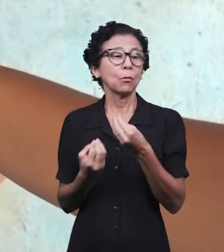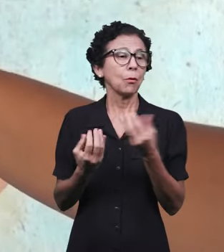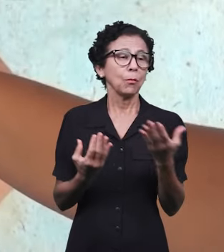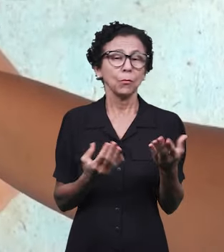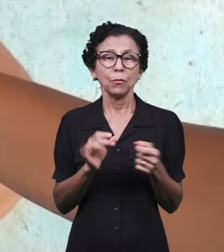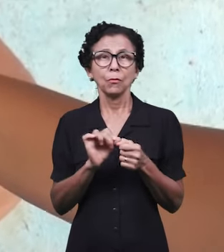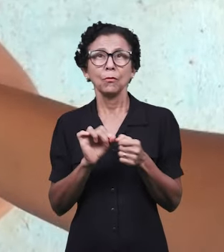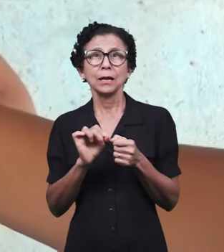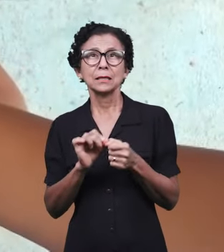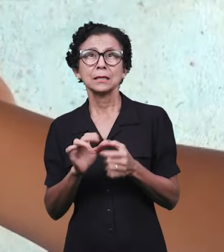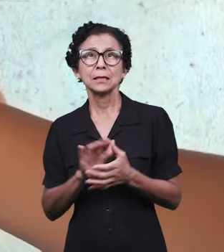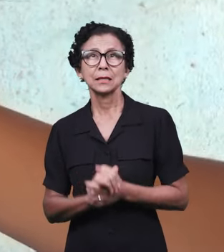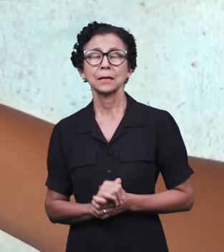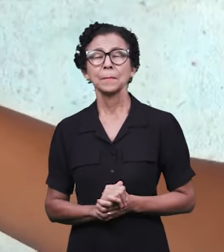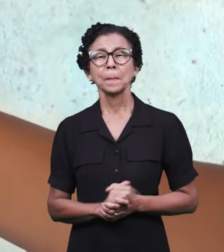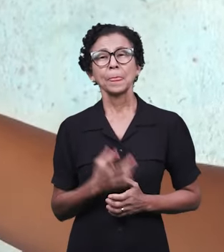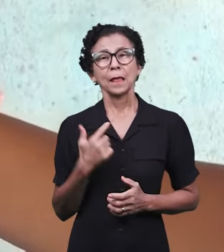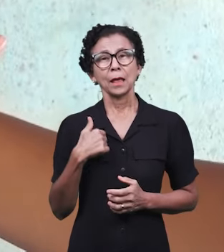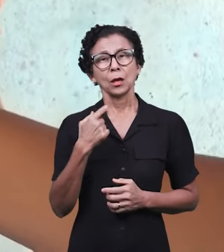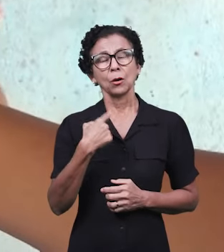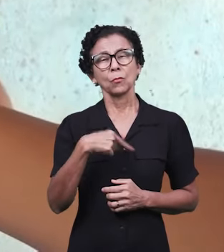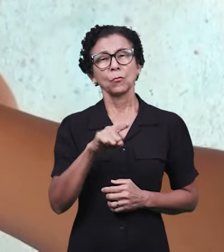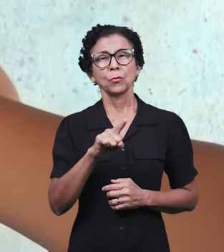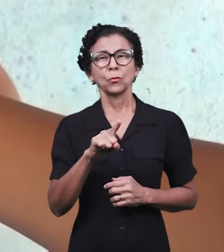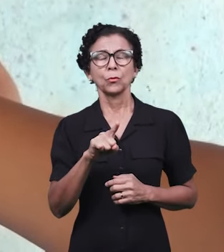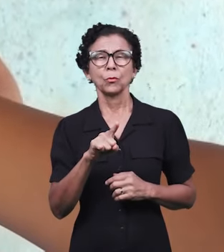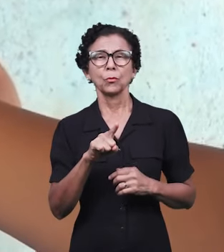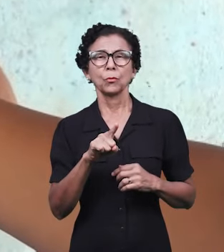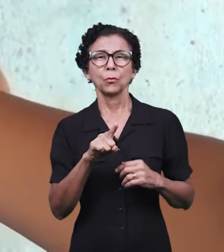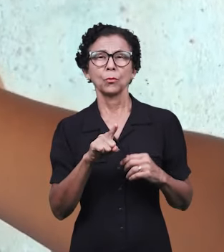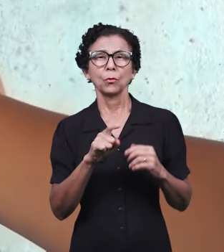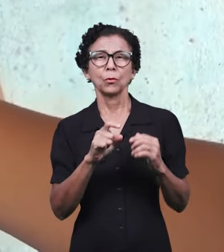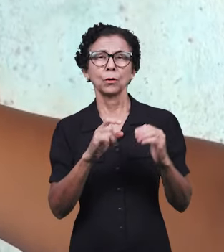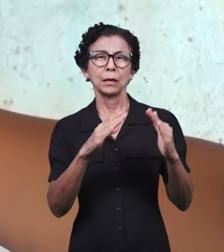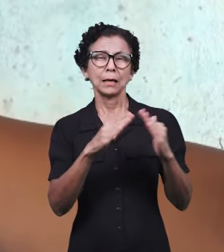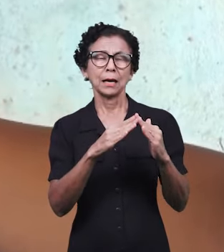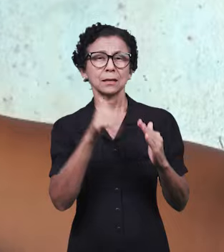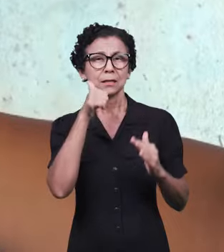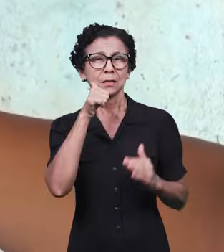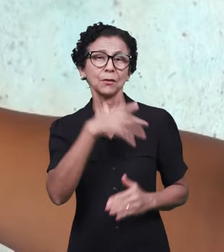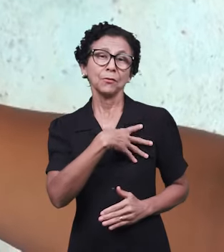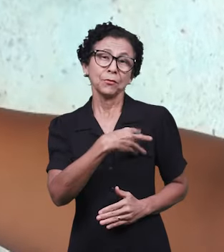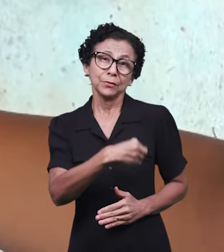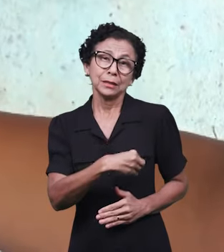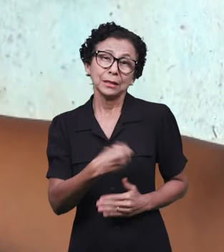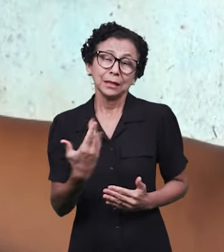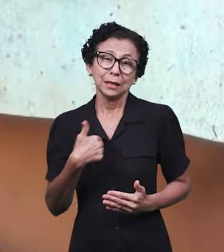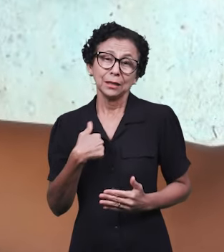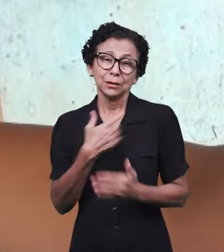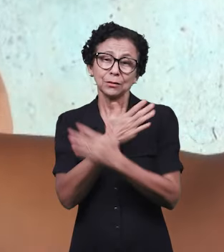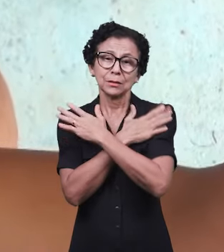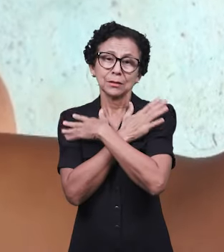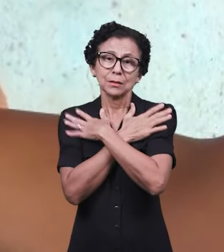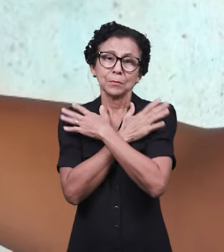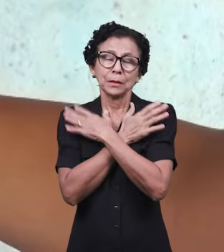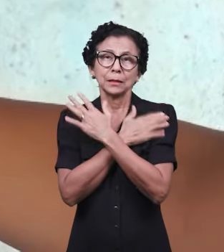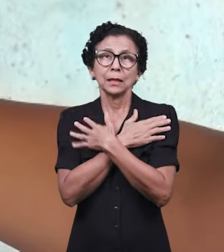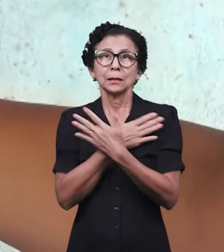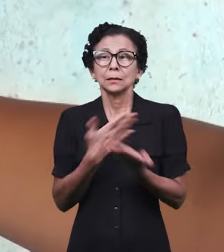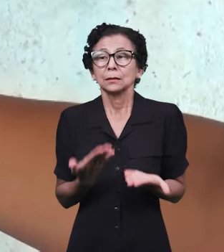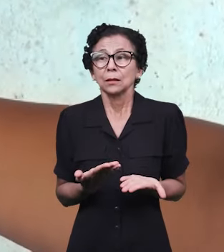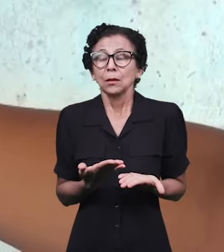né, uma luz pra gente, isso foi muito bom, foi benefício, eu acredito que todos que recebendo,